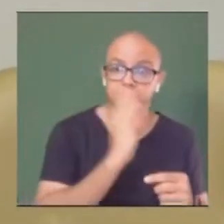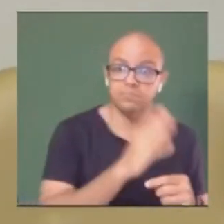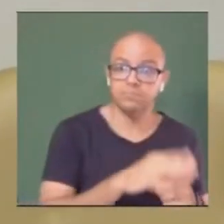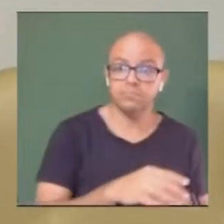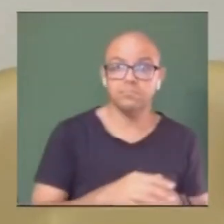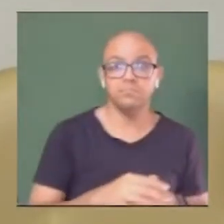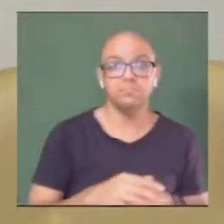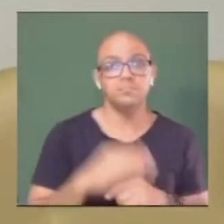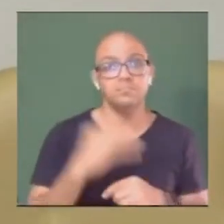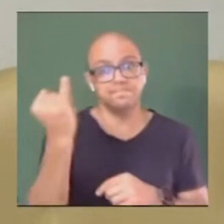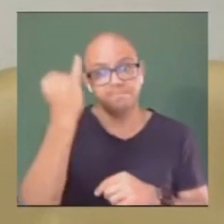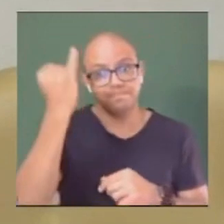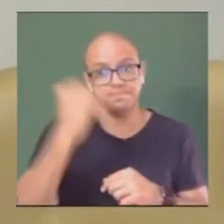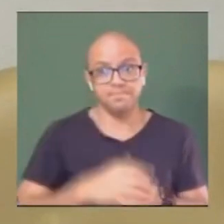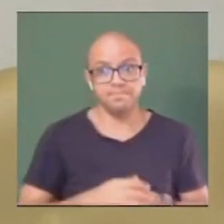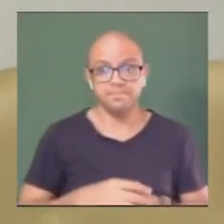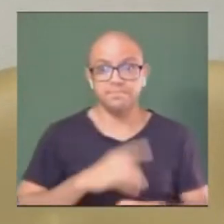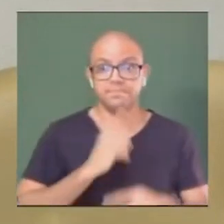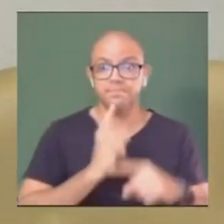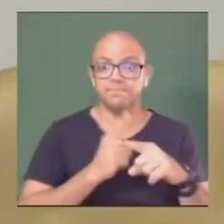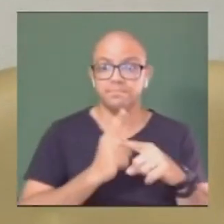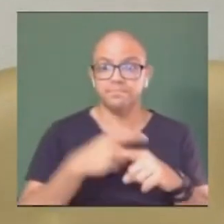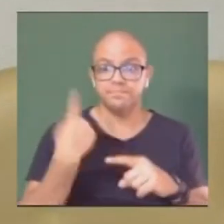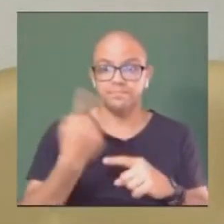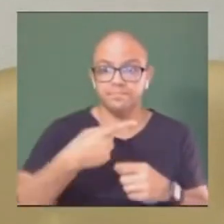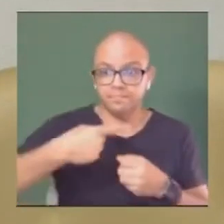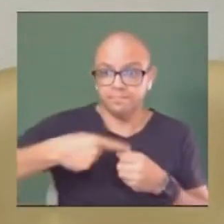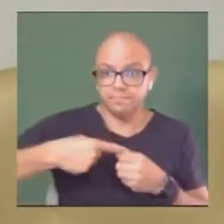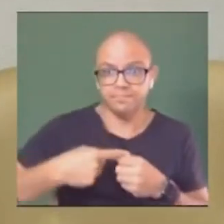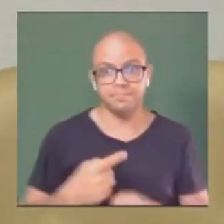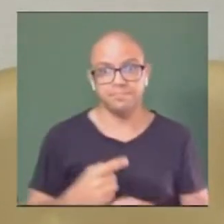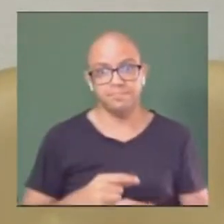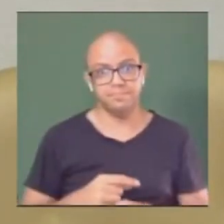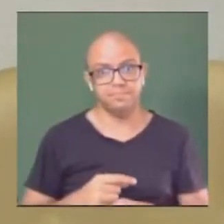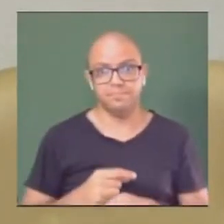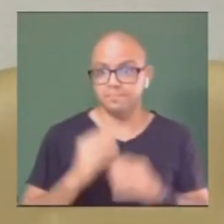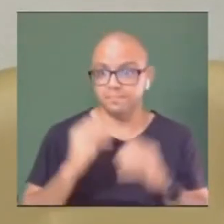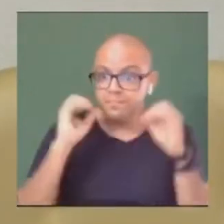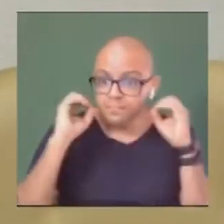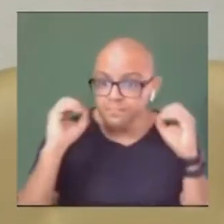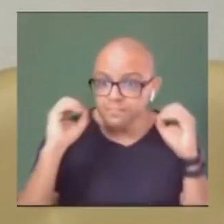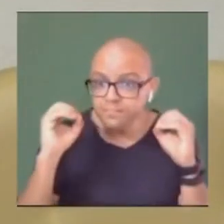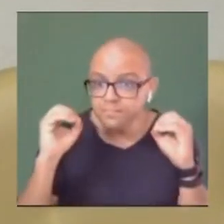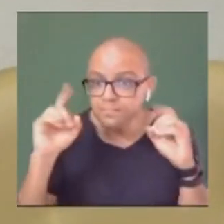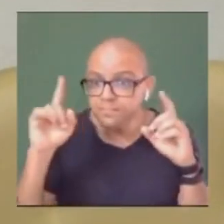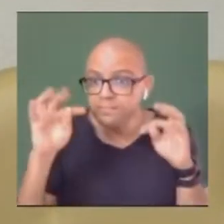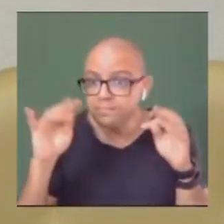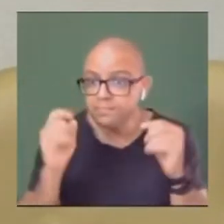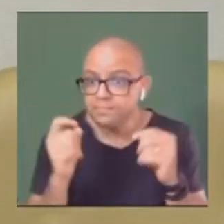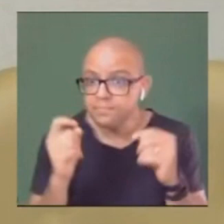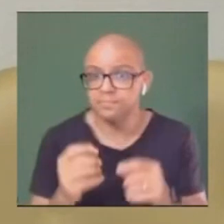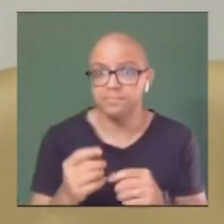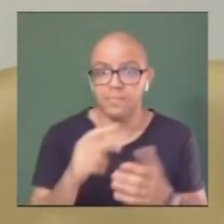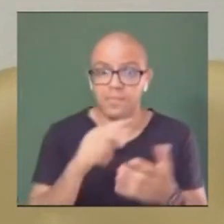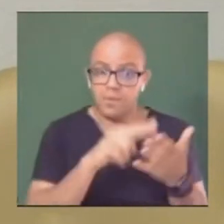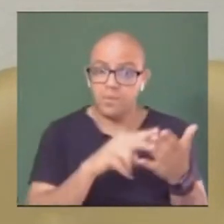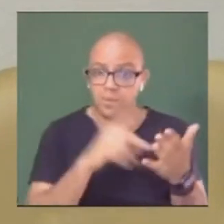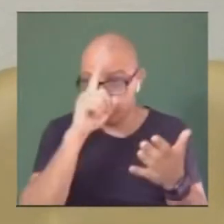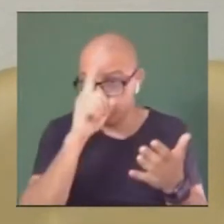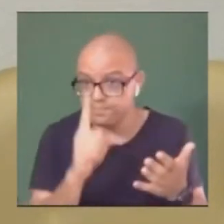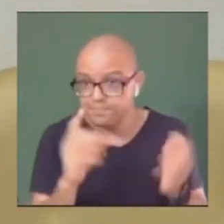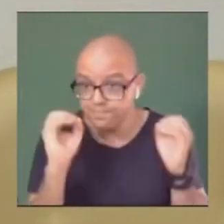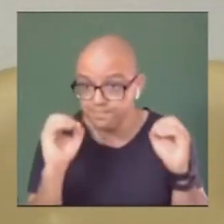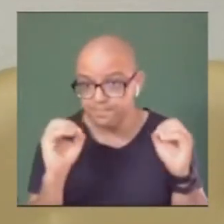porque a nossa cidade ainda não Zerou a taxa de analfabetismo entre os adultos e a gente tem ainda a questão da